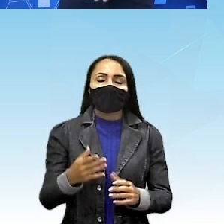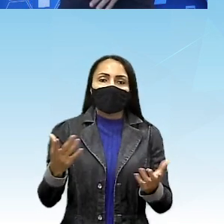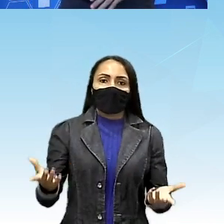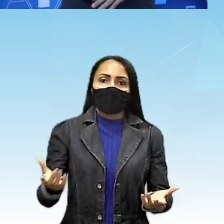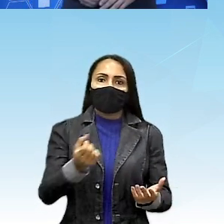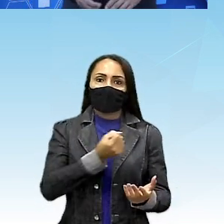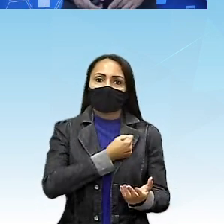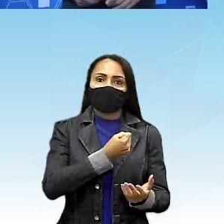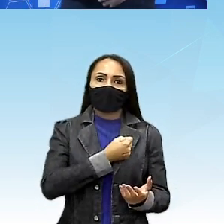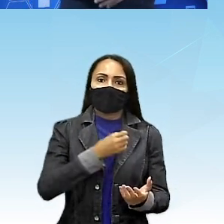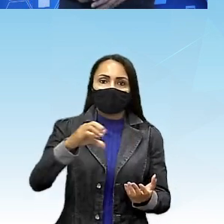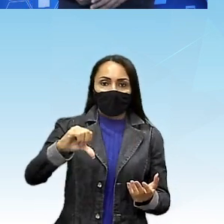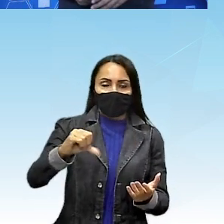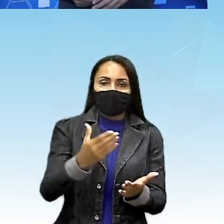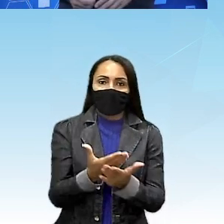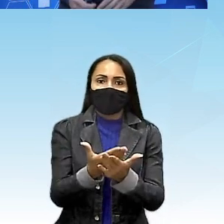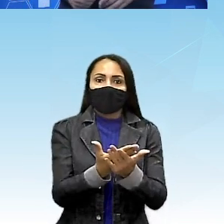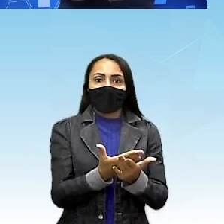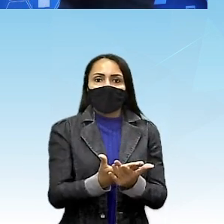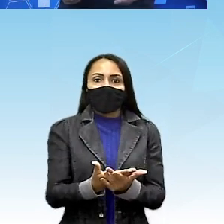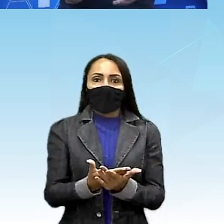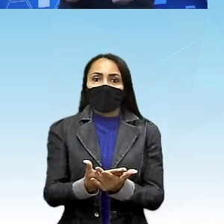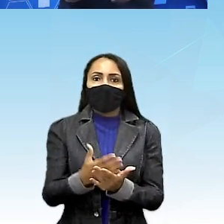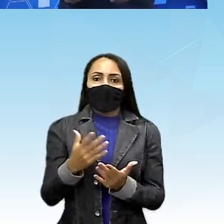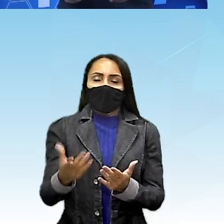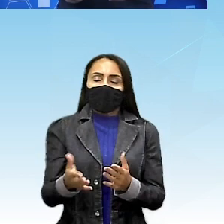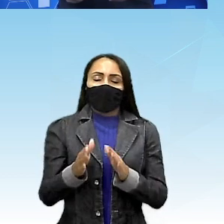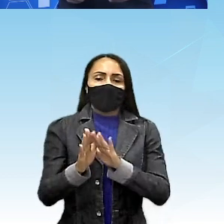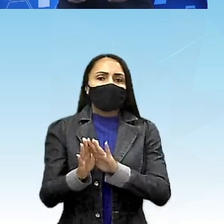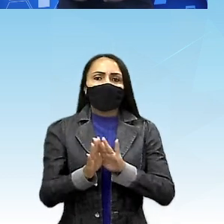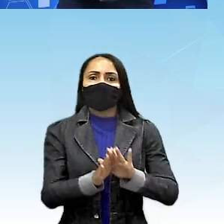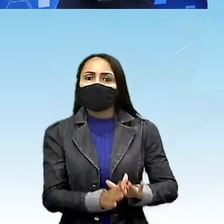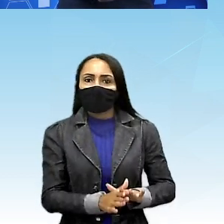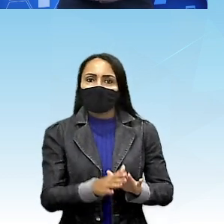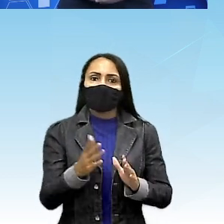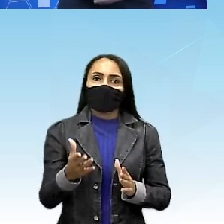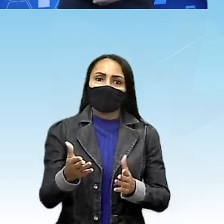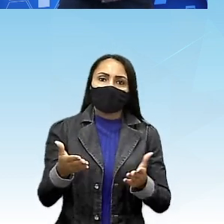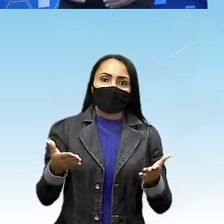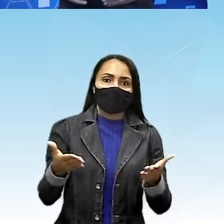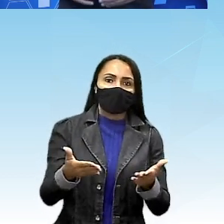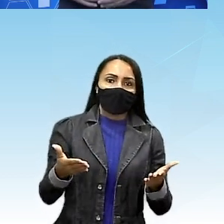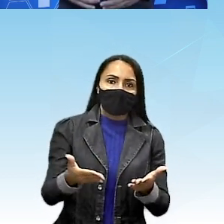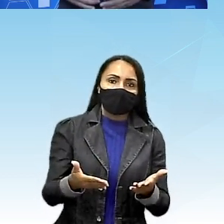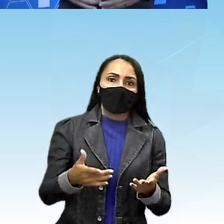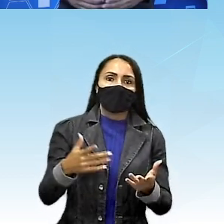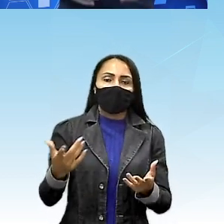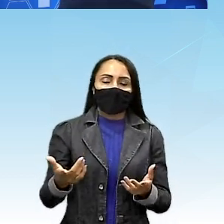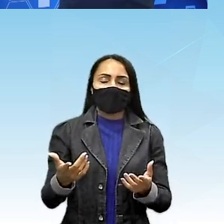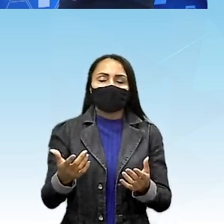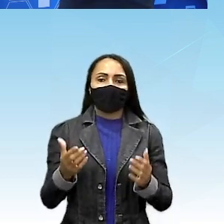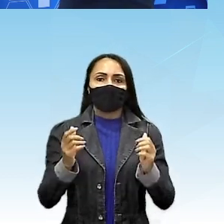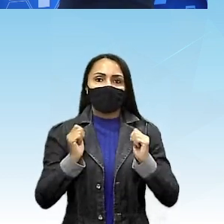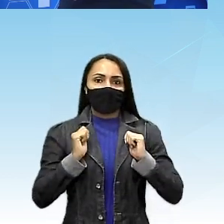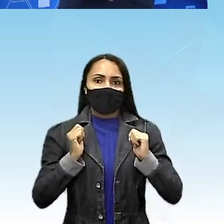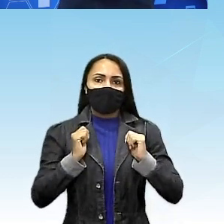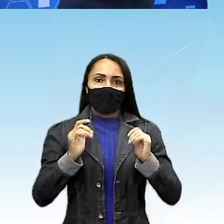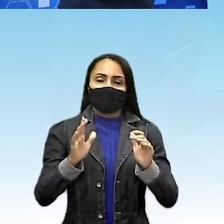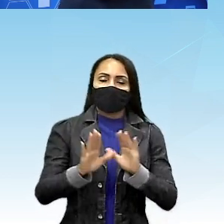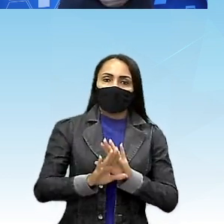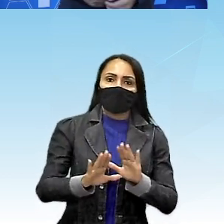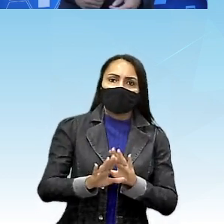número 9. E é claro, né? Independentemente de estarmos prestes a um feriado ou não, não esquece de